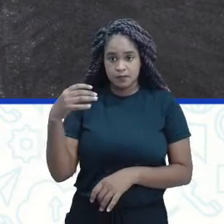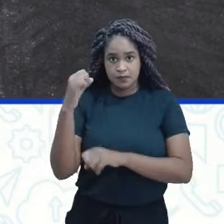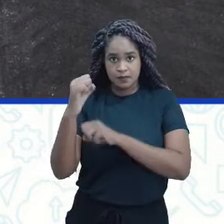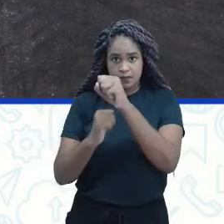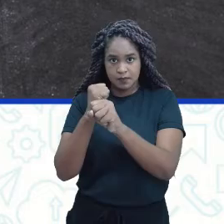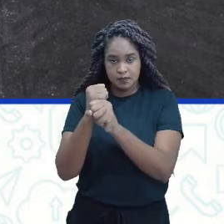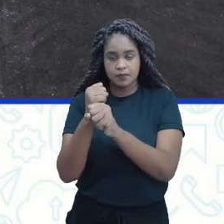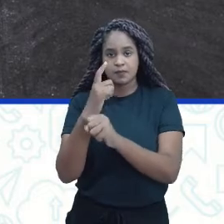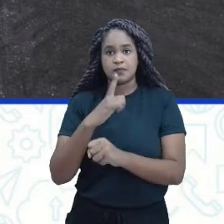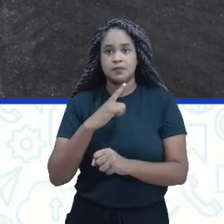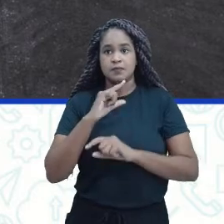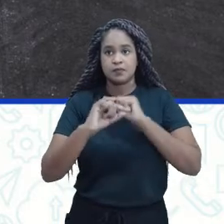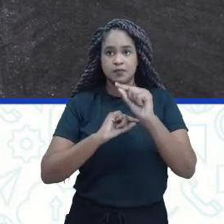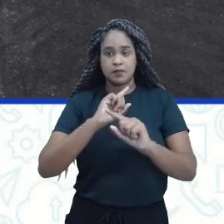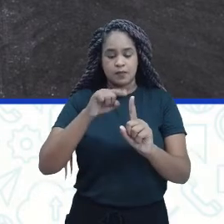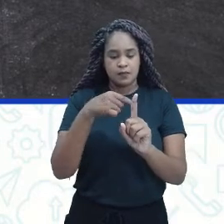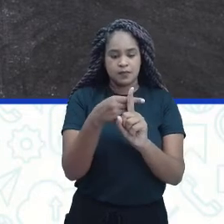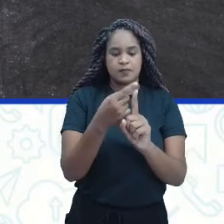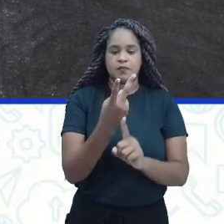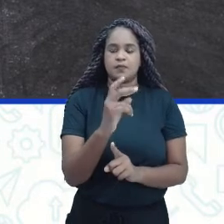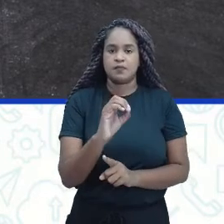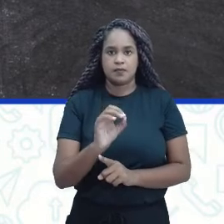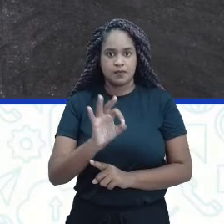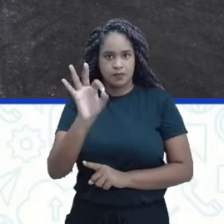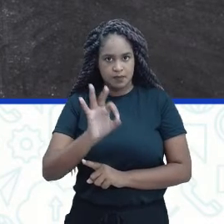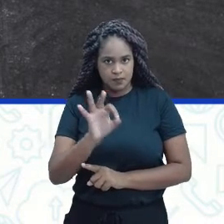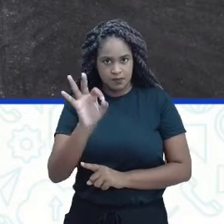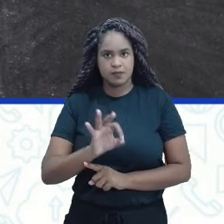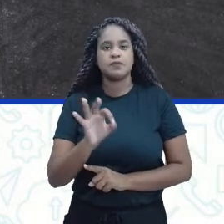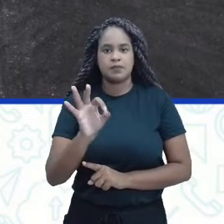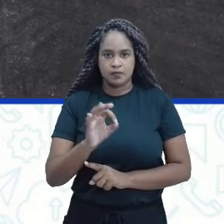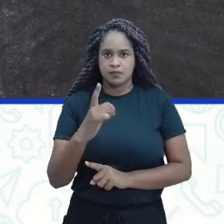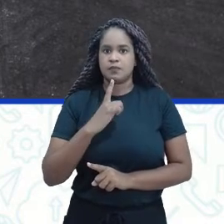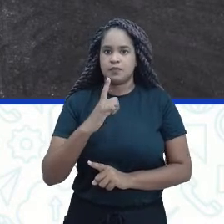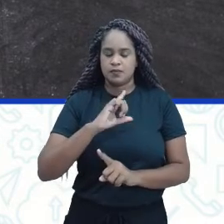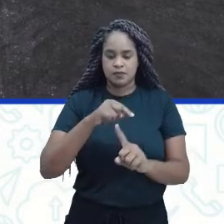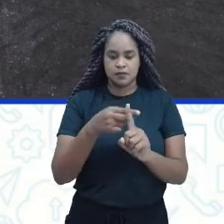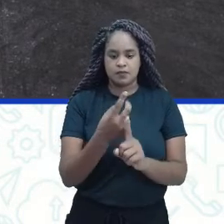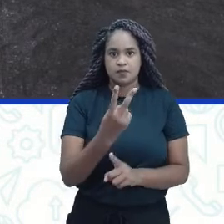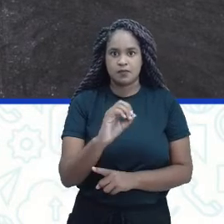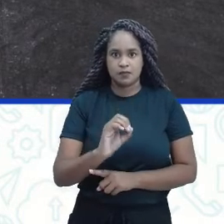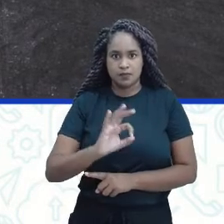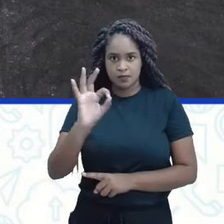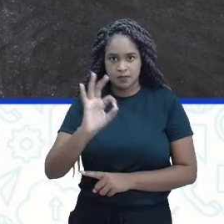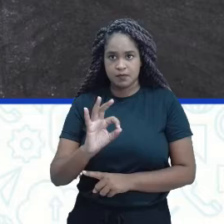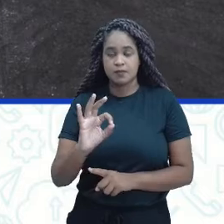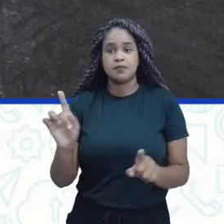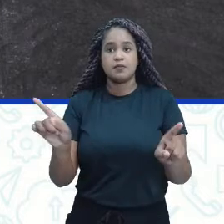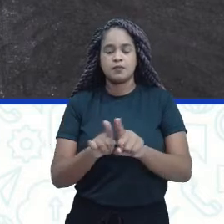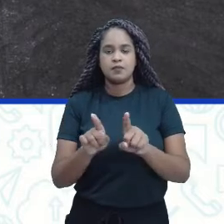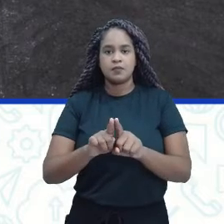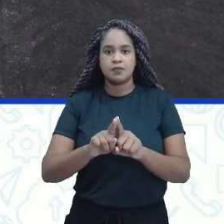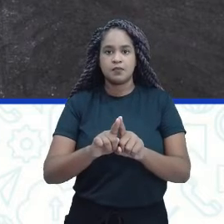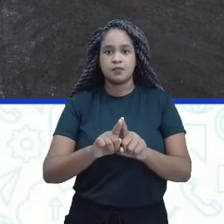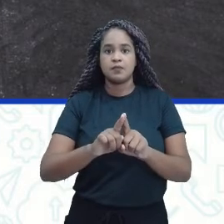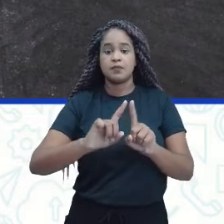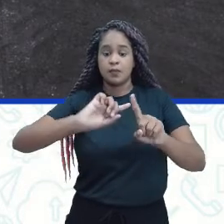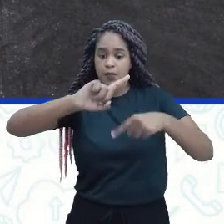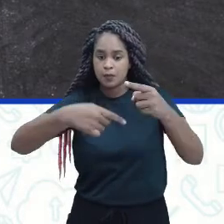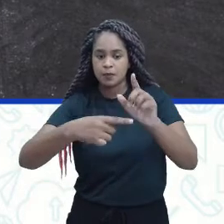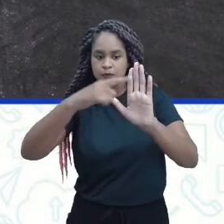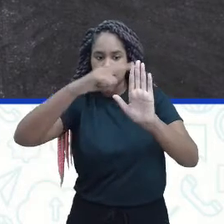aí a adição de 20%, né, o aumento de 20%, e a gente tem aí a remoção, né,